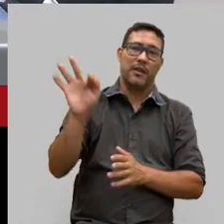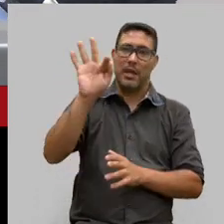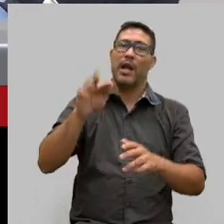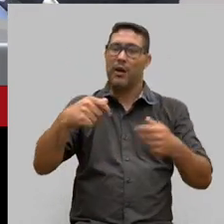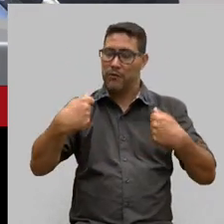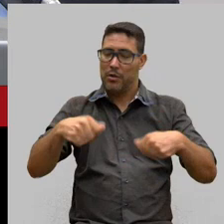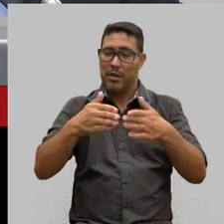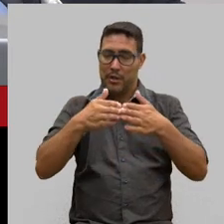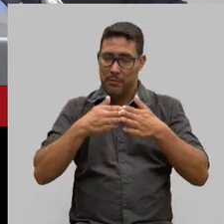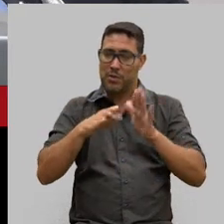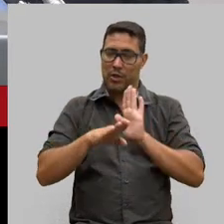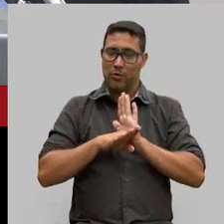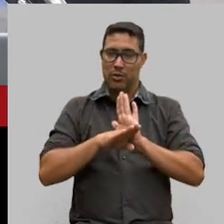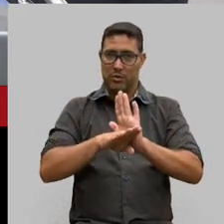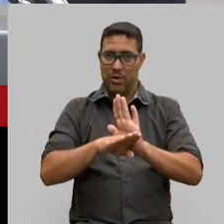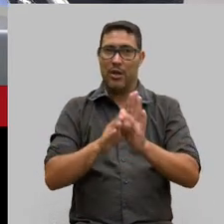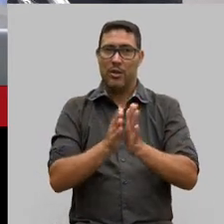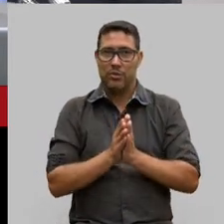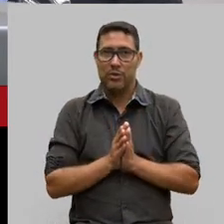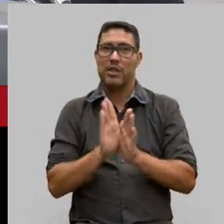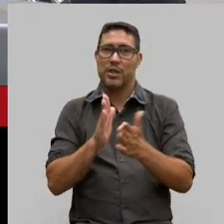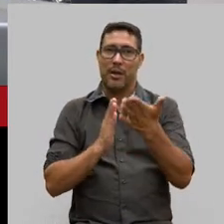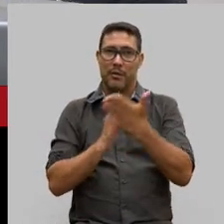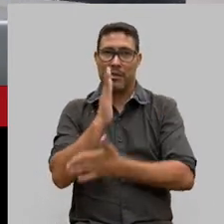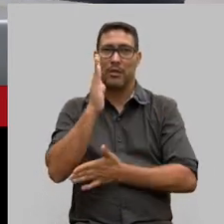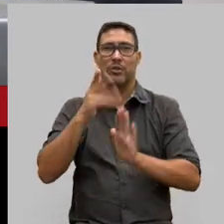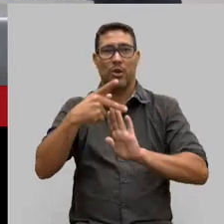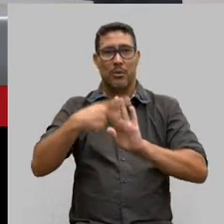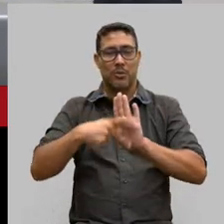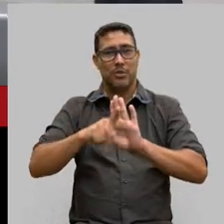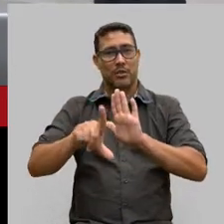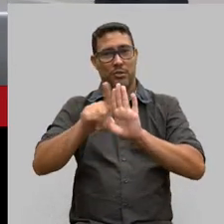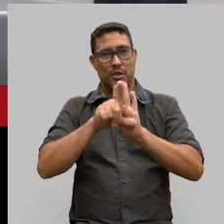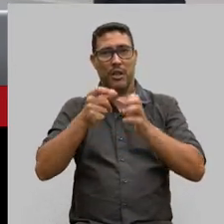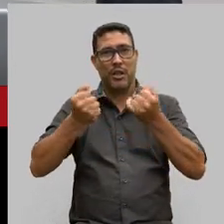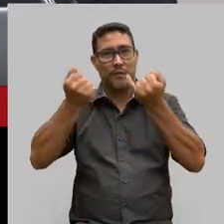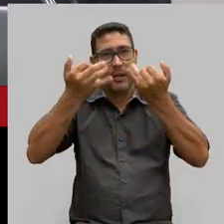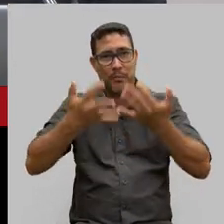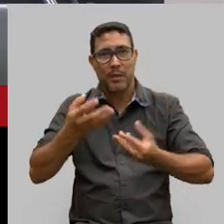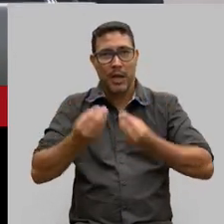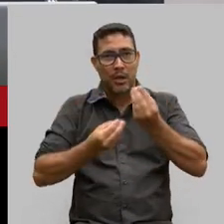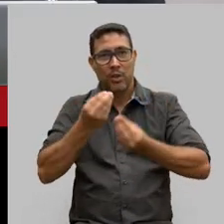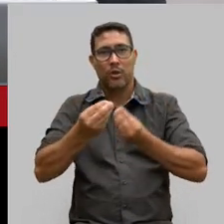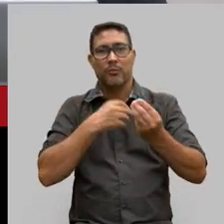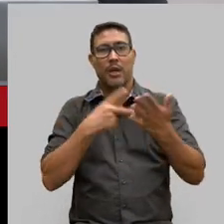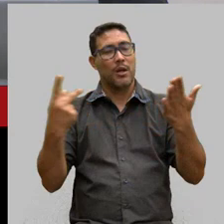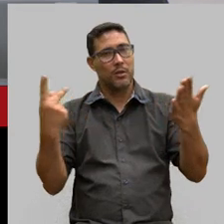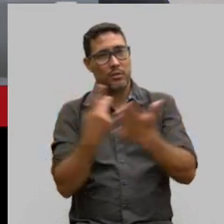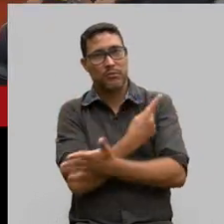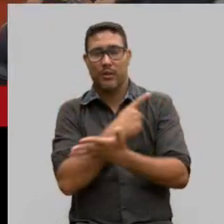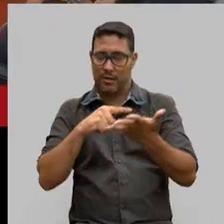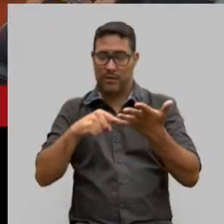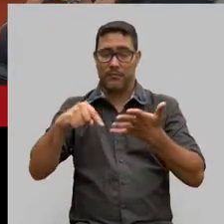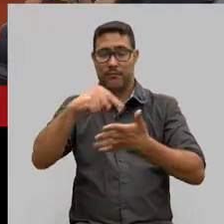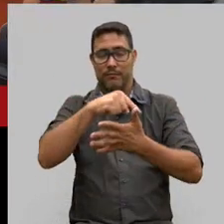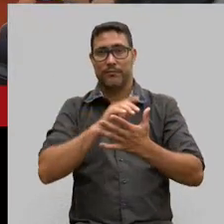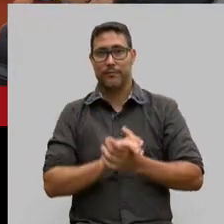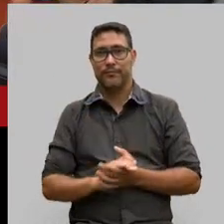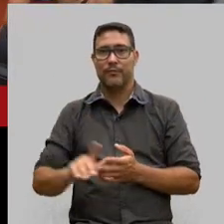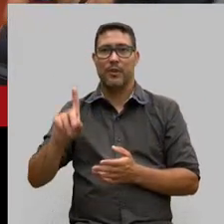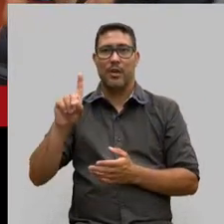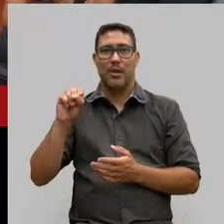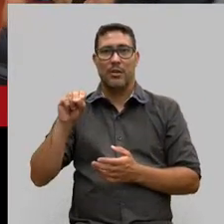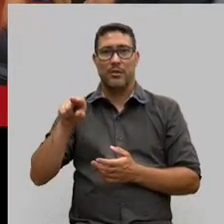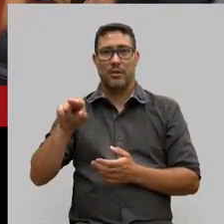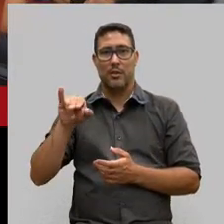assumido esse compromisso já apresentou o projeto de lei ele vai falar como que tem feito né tem nos ajudado nessa construção a Daniel Avelar viu